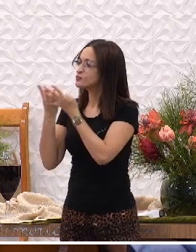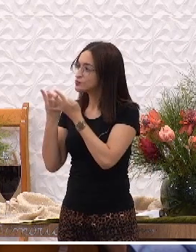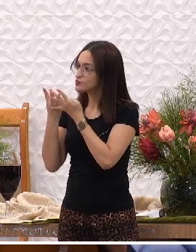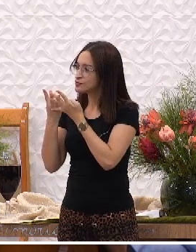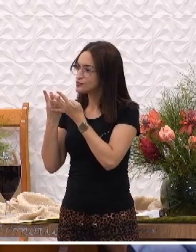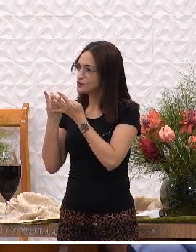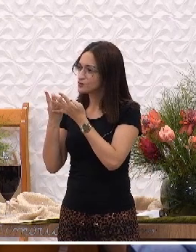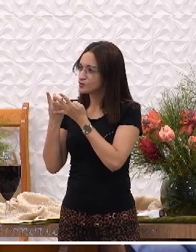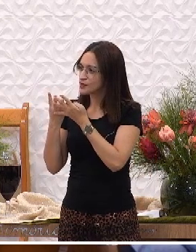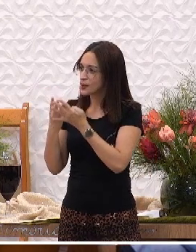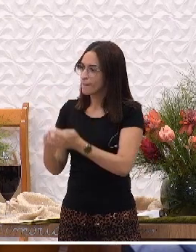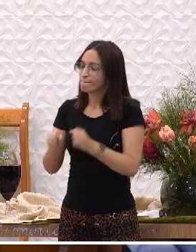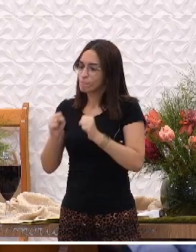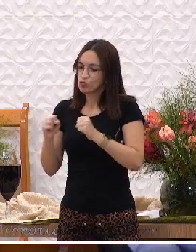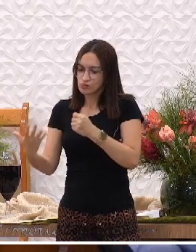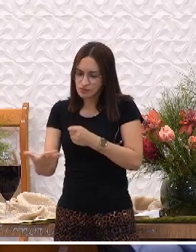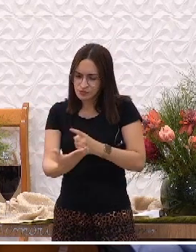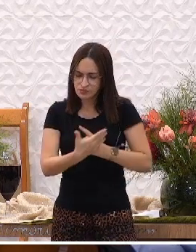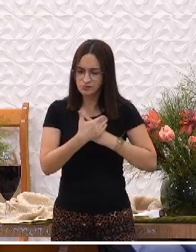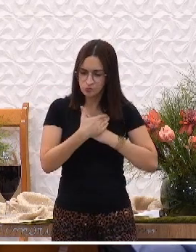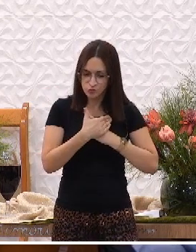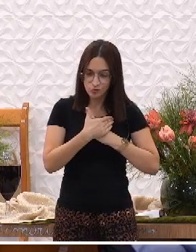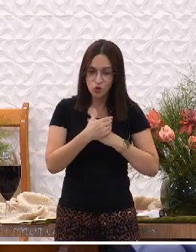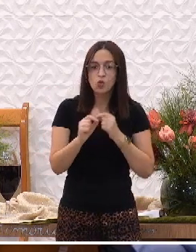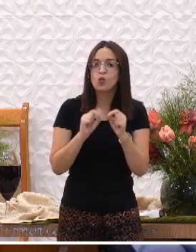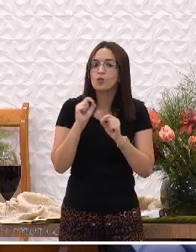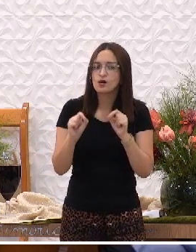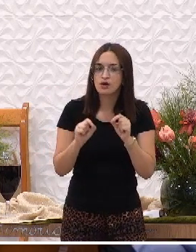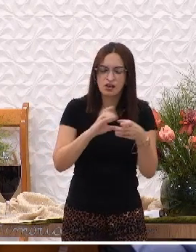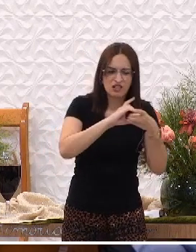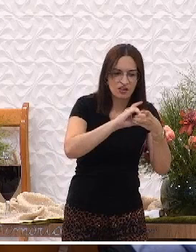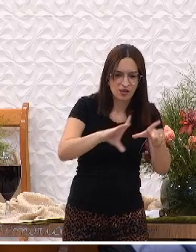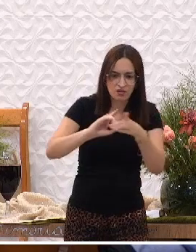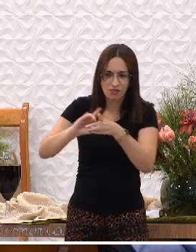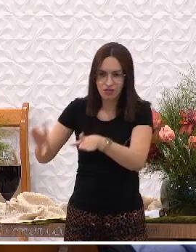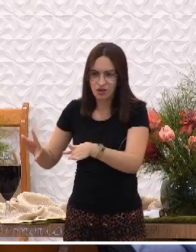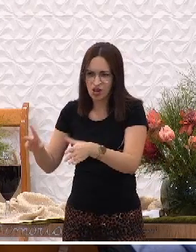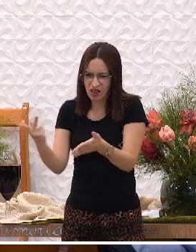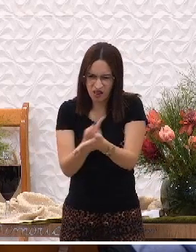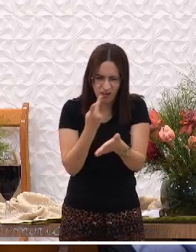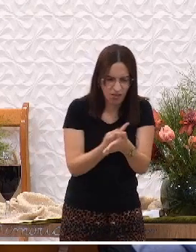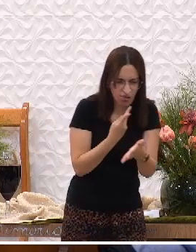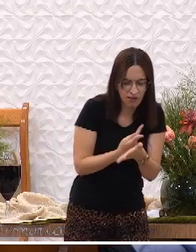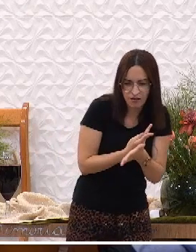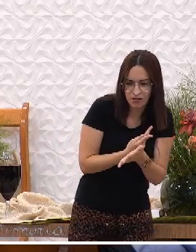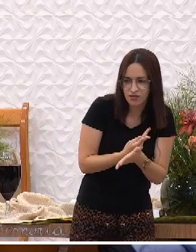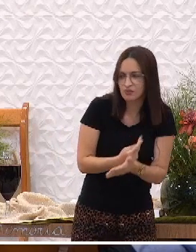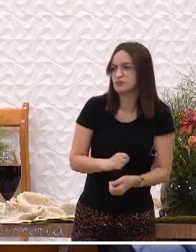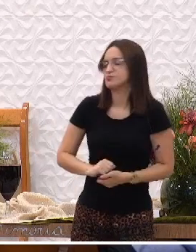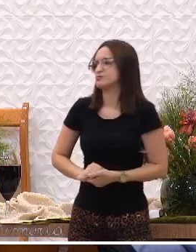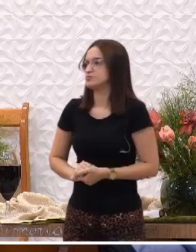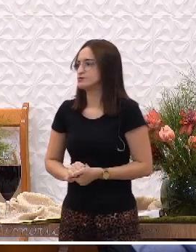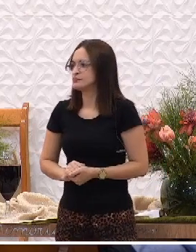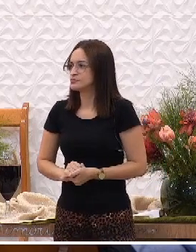se protege, digamos assim, de doutrinas e heresias muito antigas, né? Quase todas